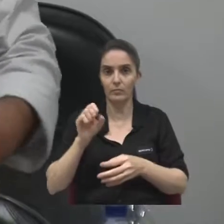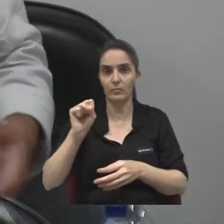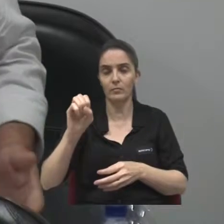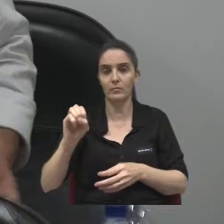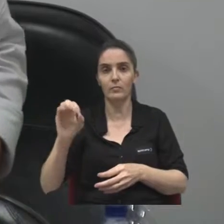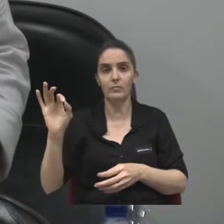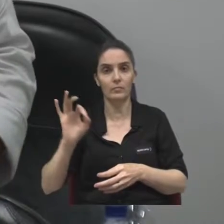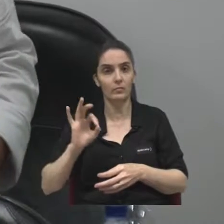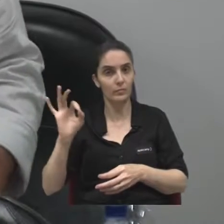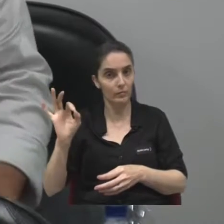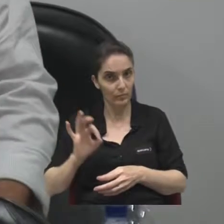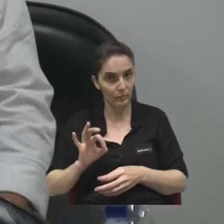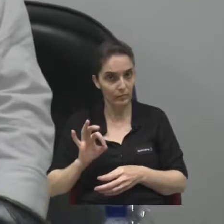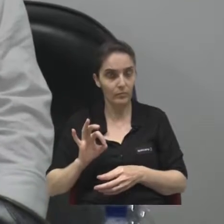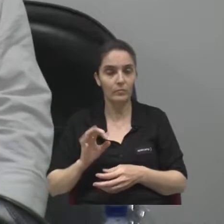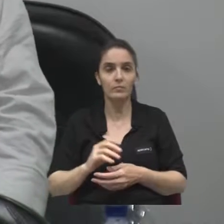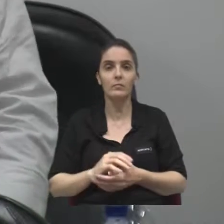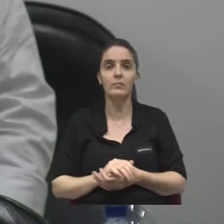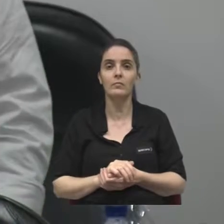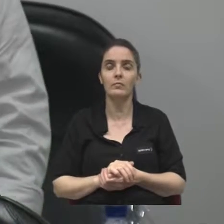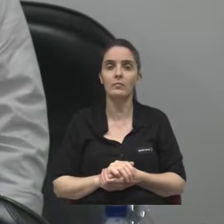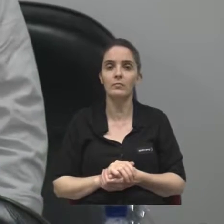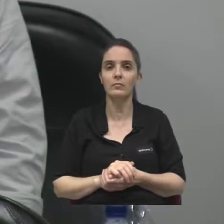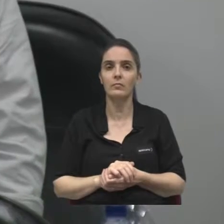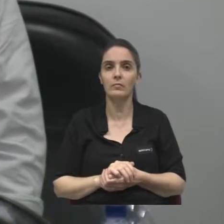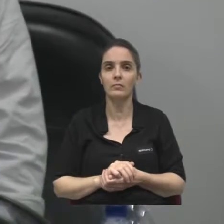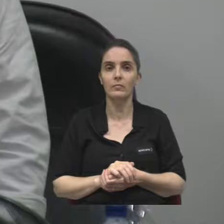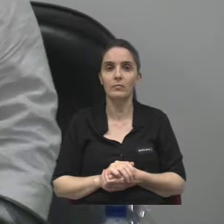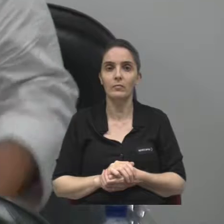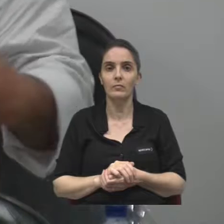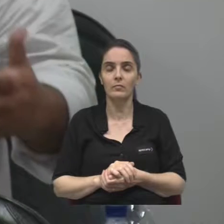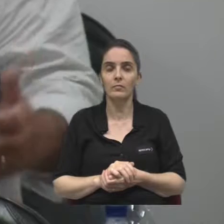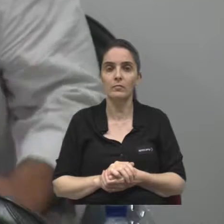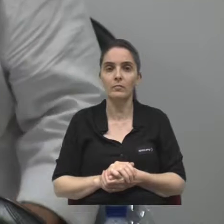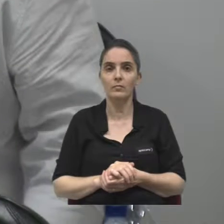né, um imbróglio que se há tempo não se